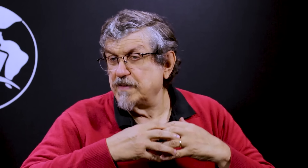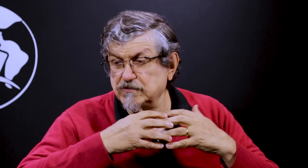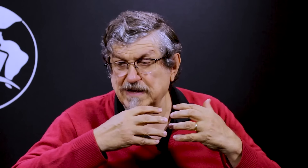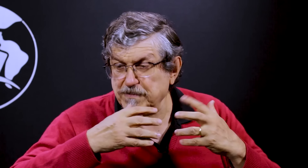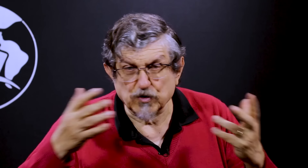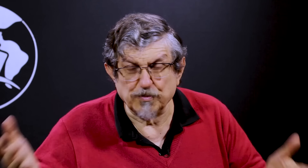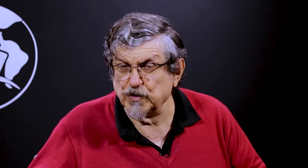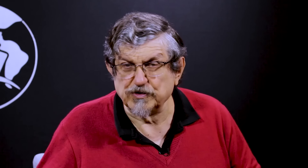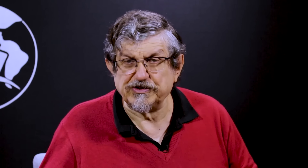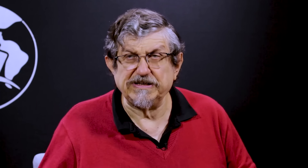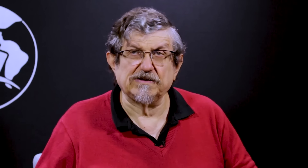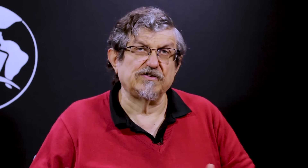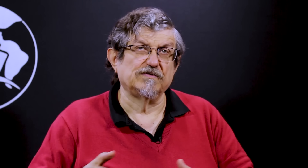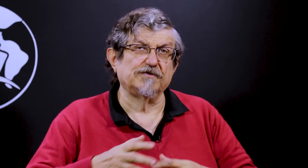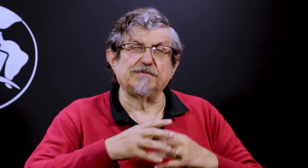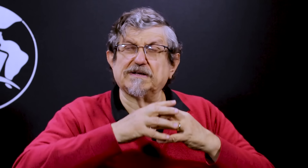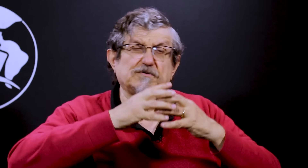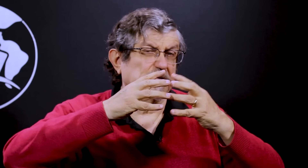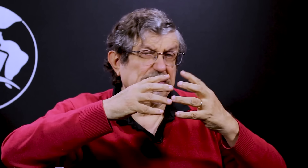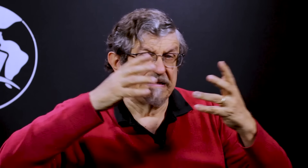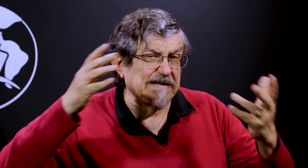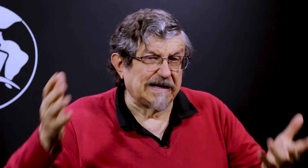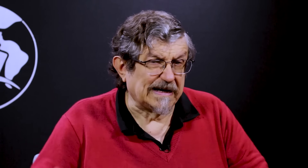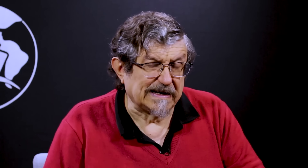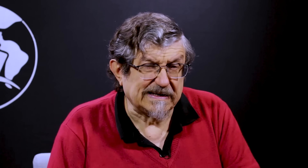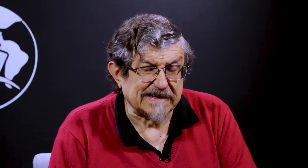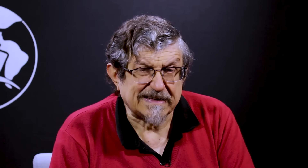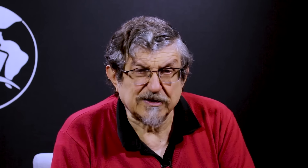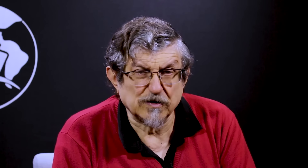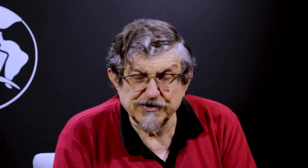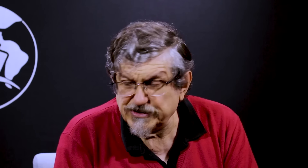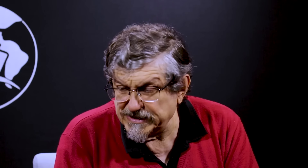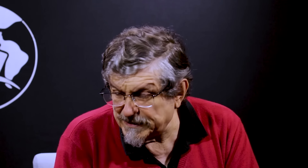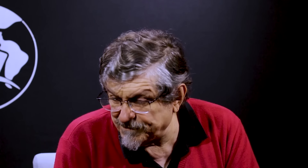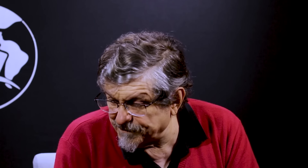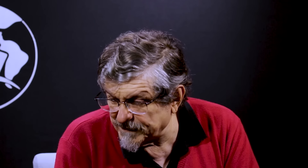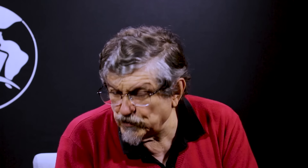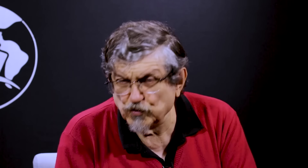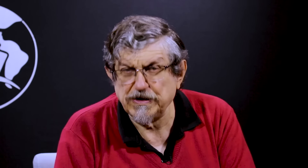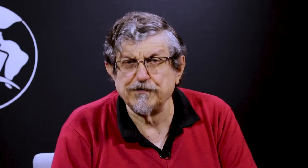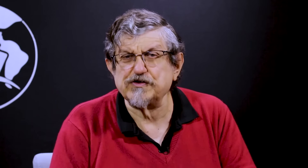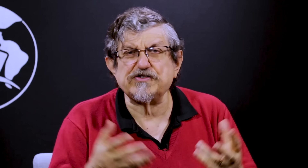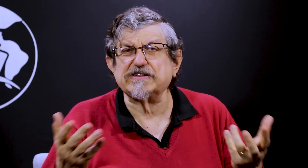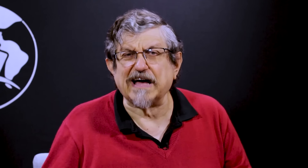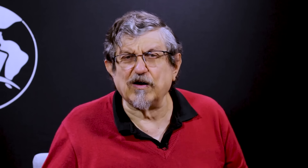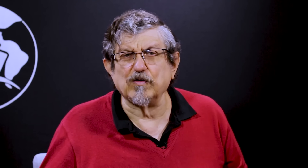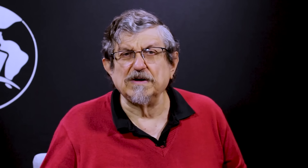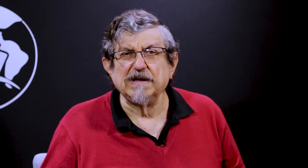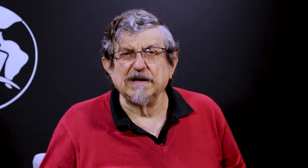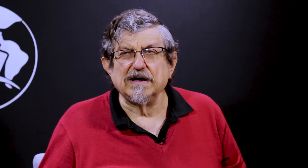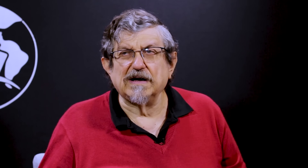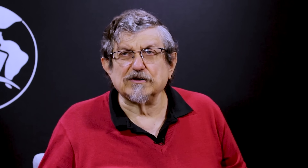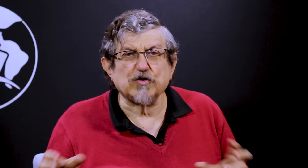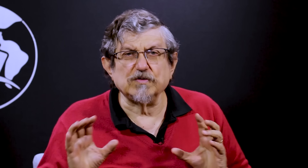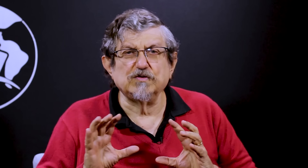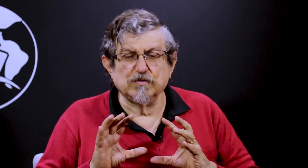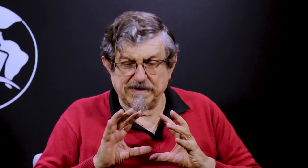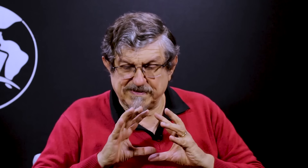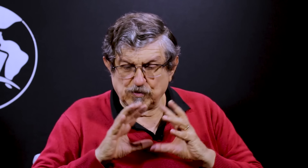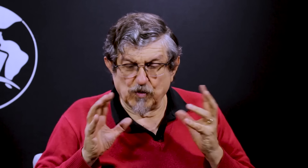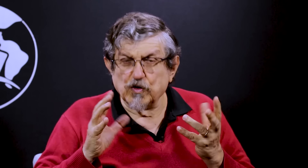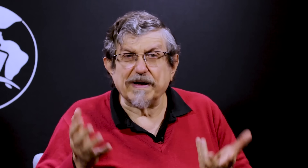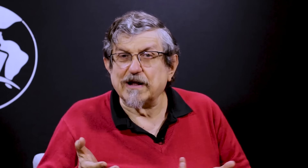desenvolvimento da microbiologia o desenvolvimento ah da tecnologia no nível digital ah